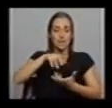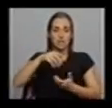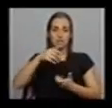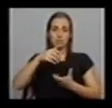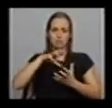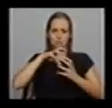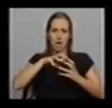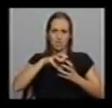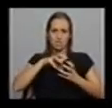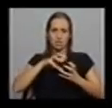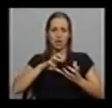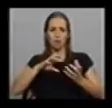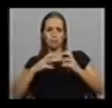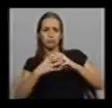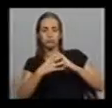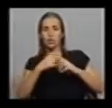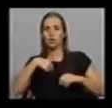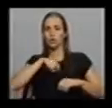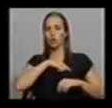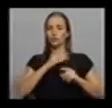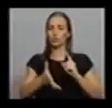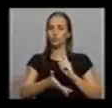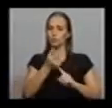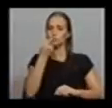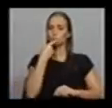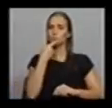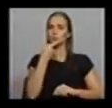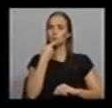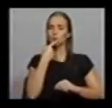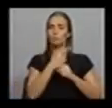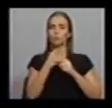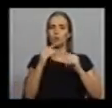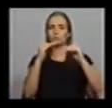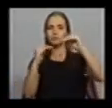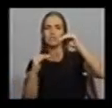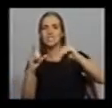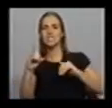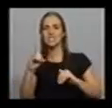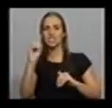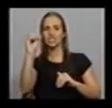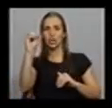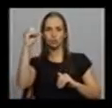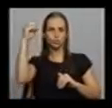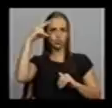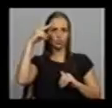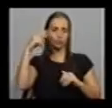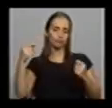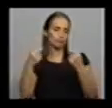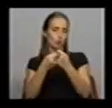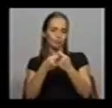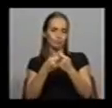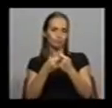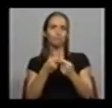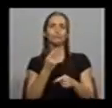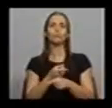bate precisamente, nós conseguimos explicar a inclinação de 6 graus relativamente ao Sol, apenas e tão só